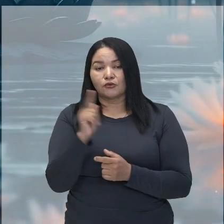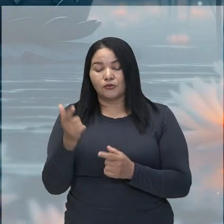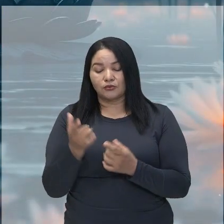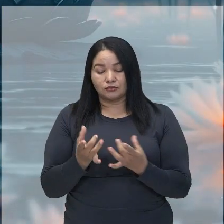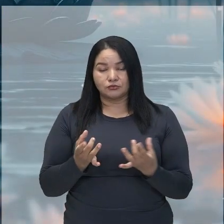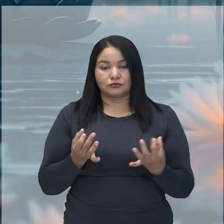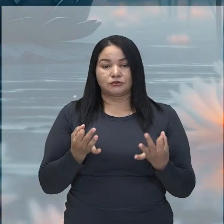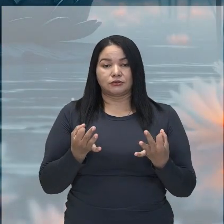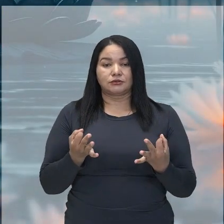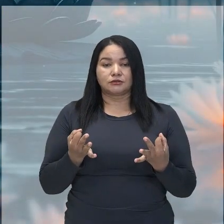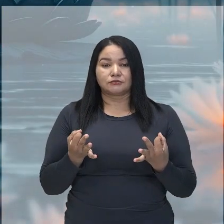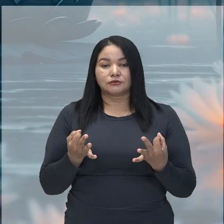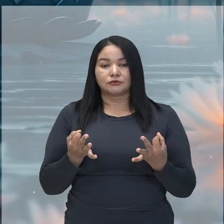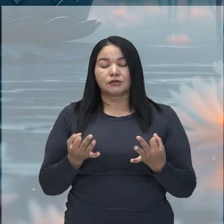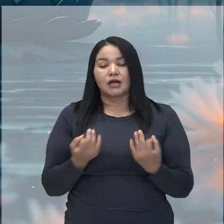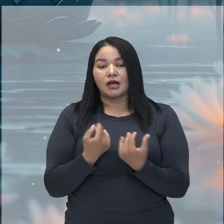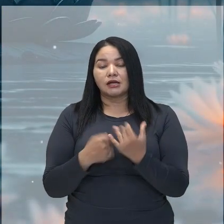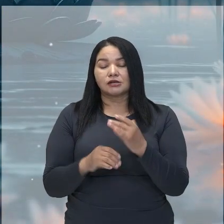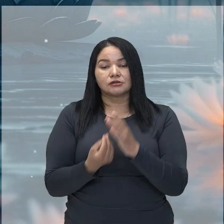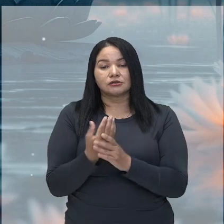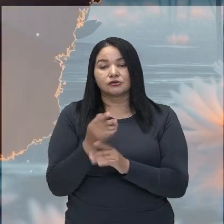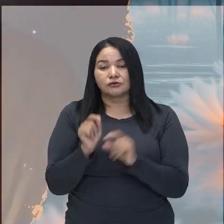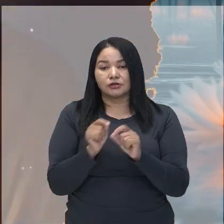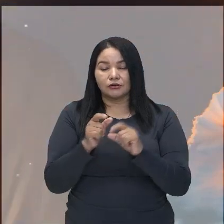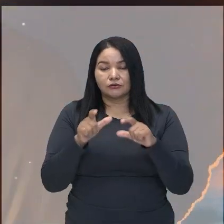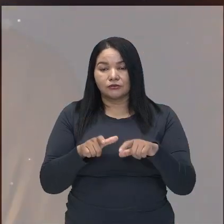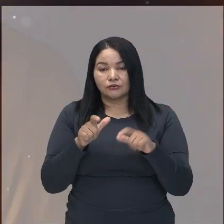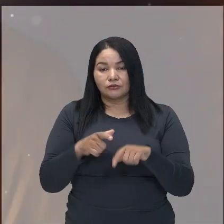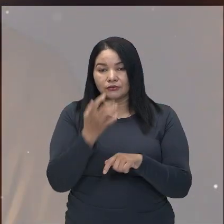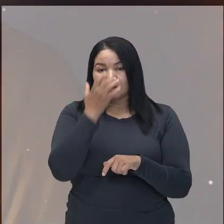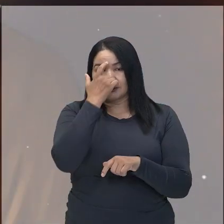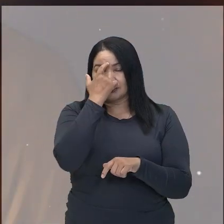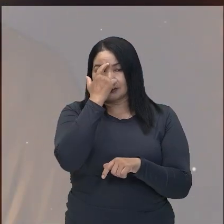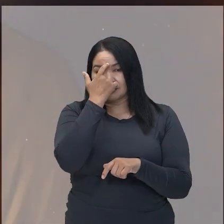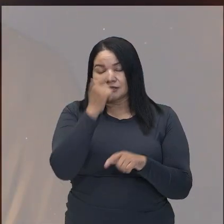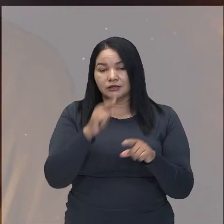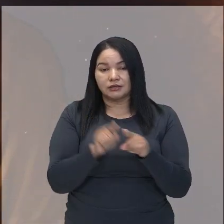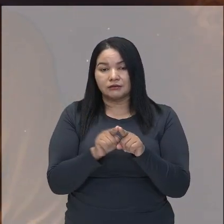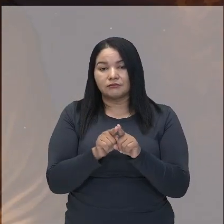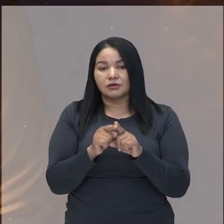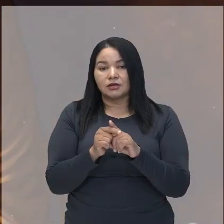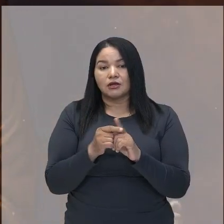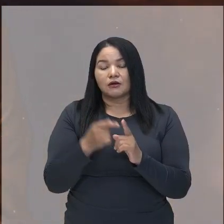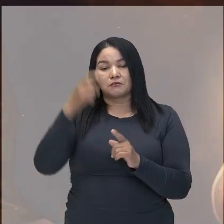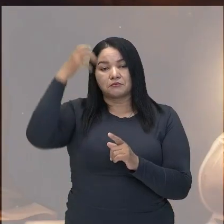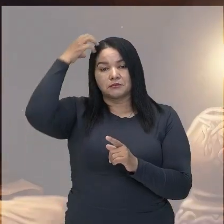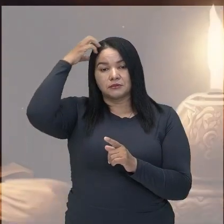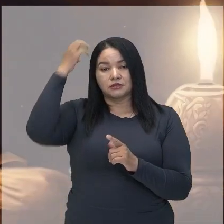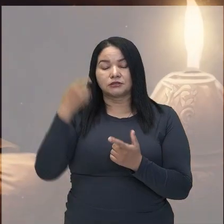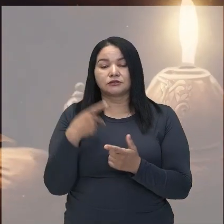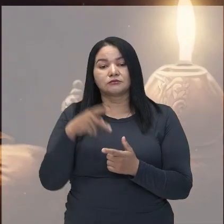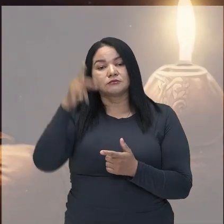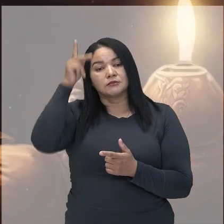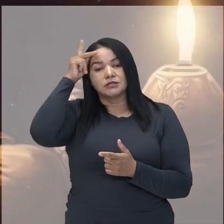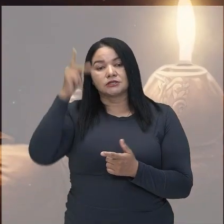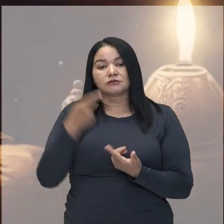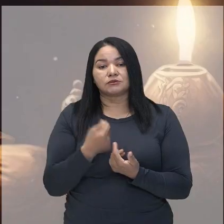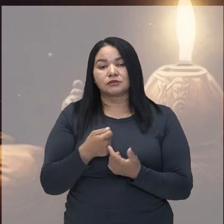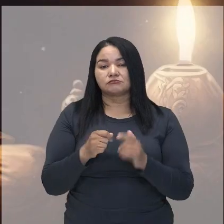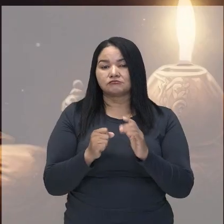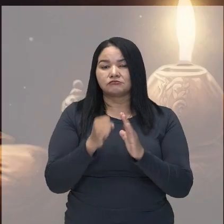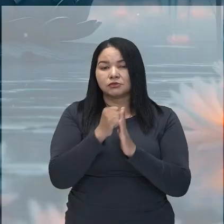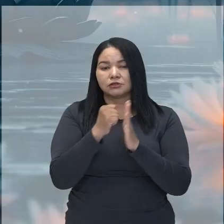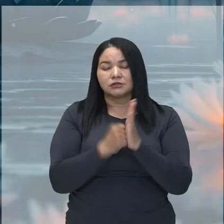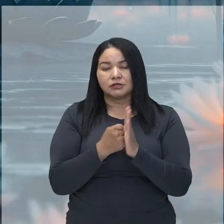religião que nasce na Índia, fundada pelo príncipe indiano Siddhartha Gautama no século VI a.C.